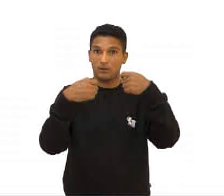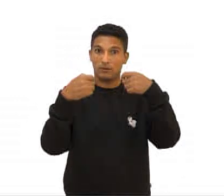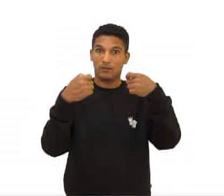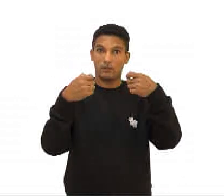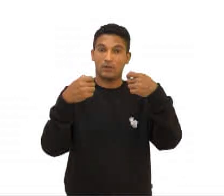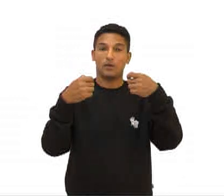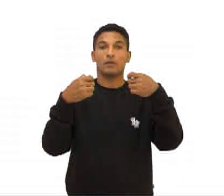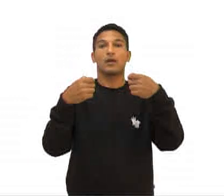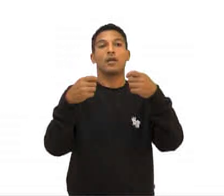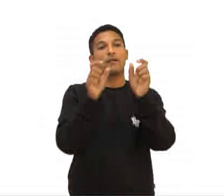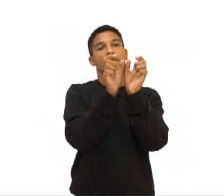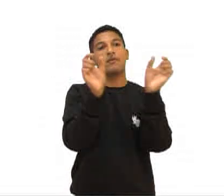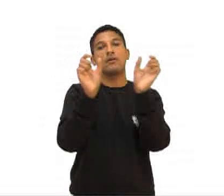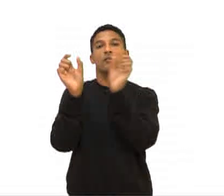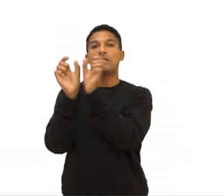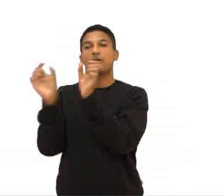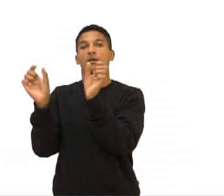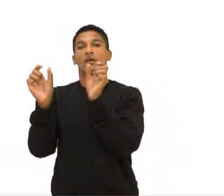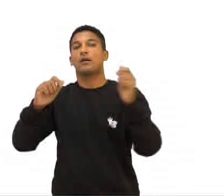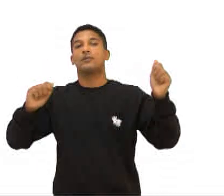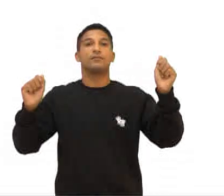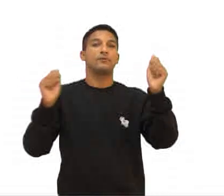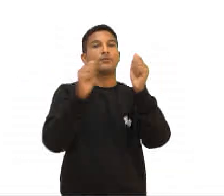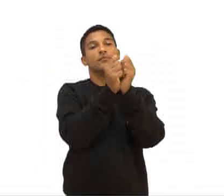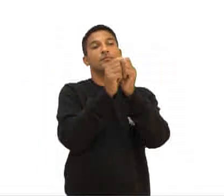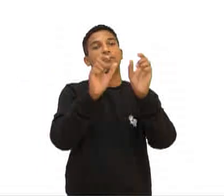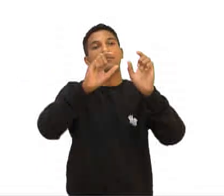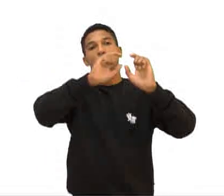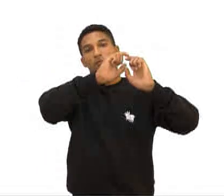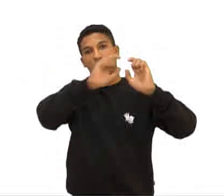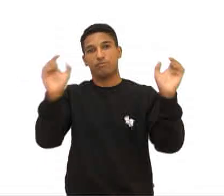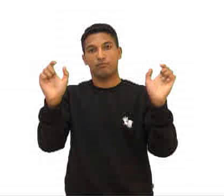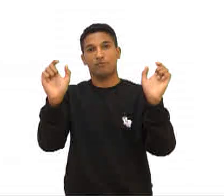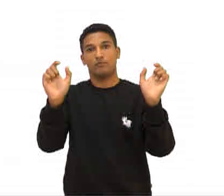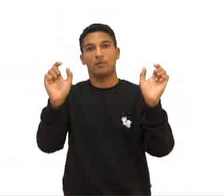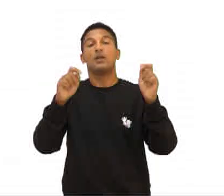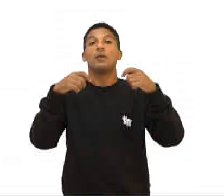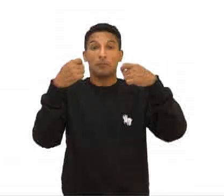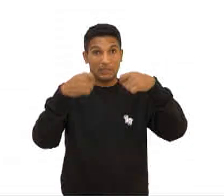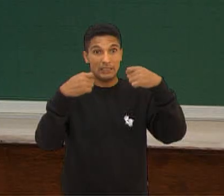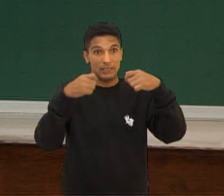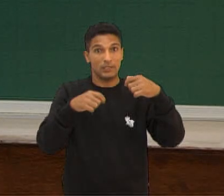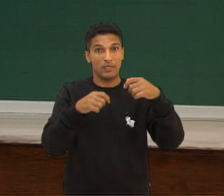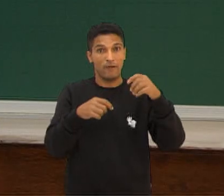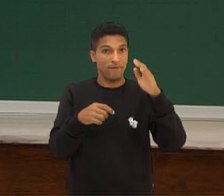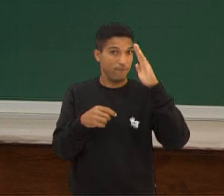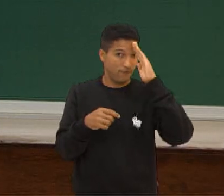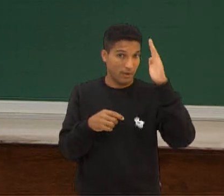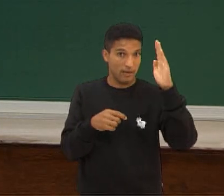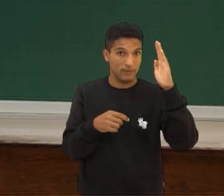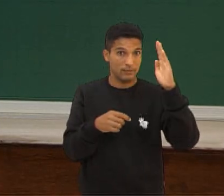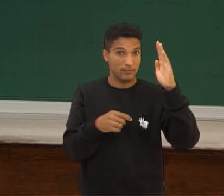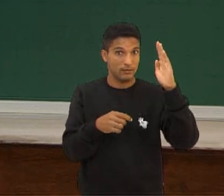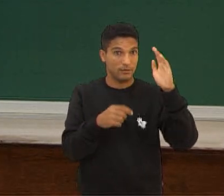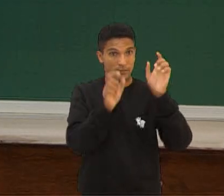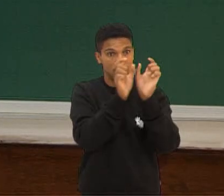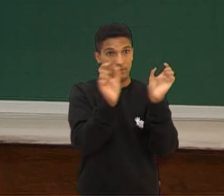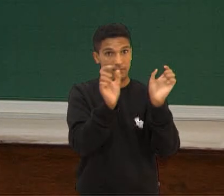outra oração, a oração principal. Então eu preciso da oração principal mais